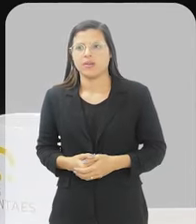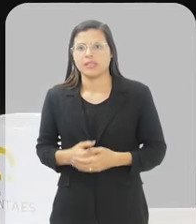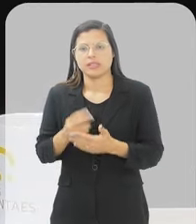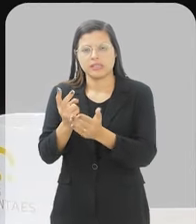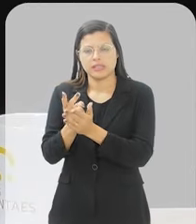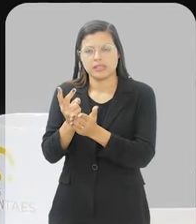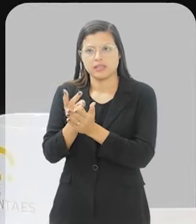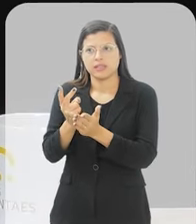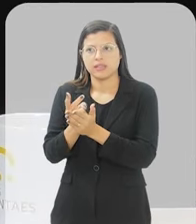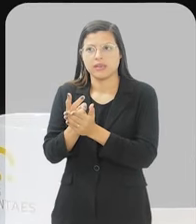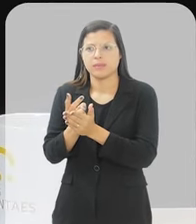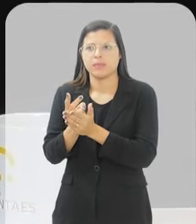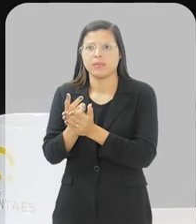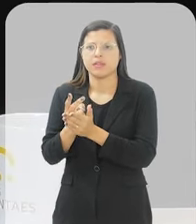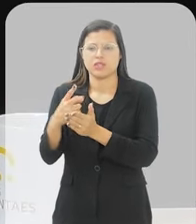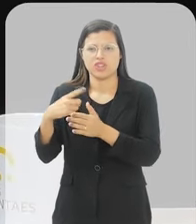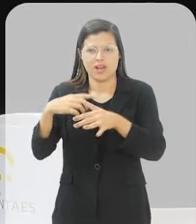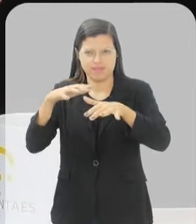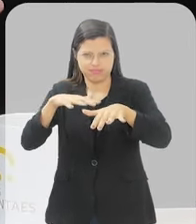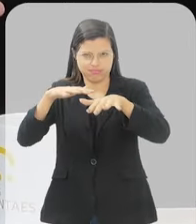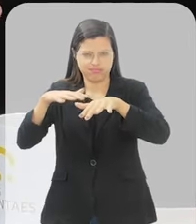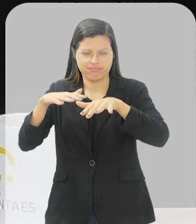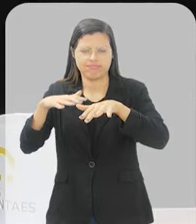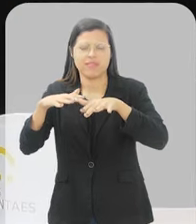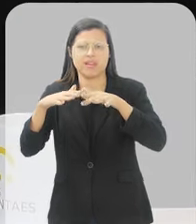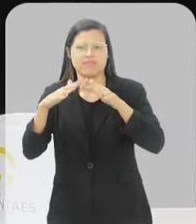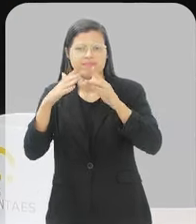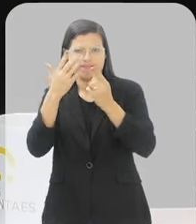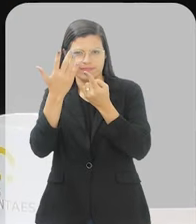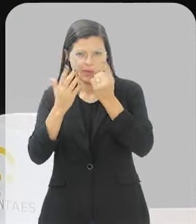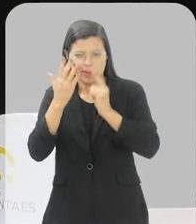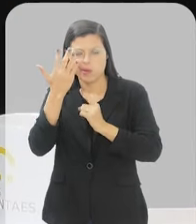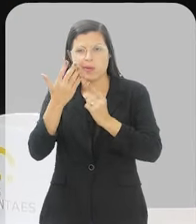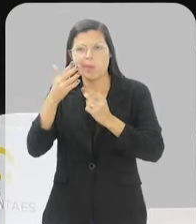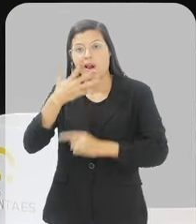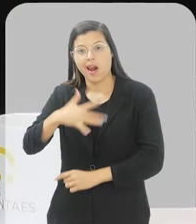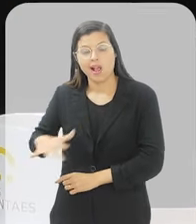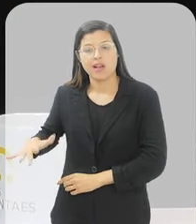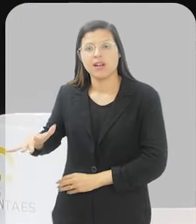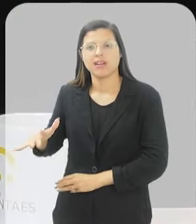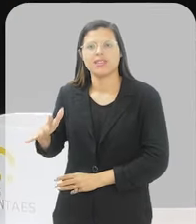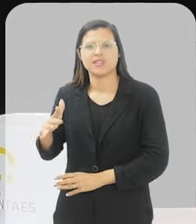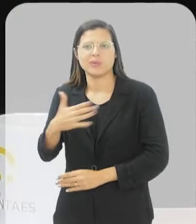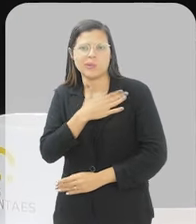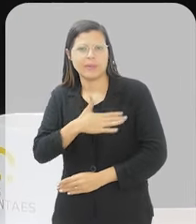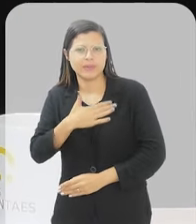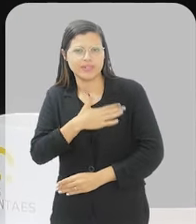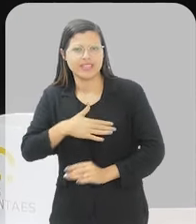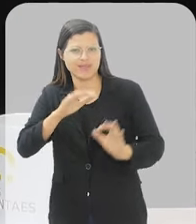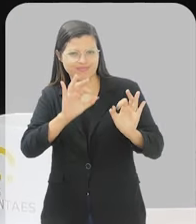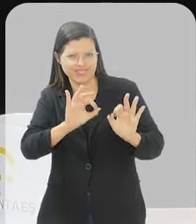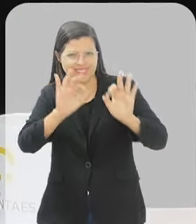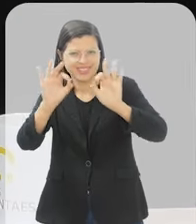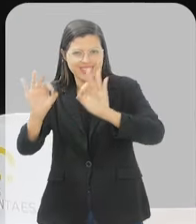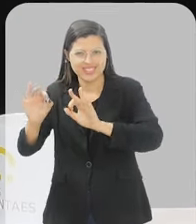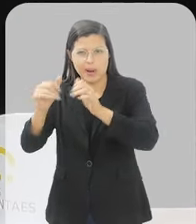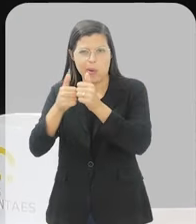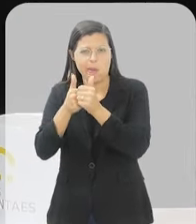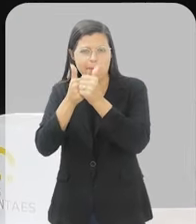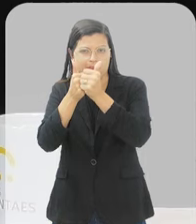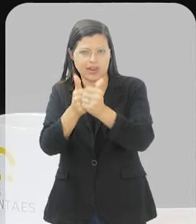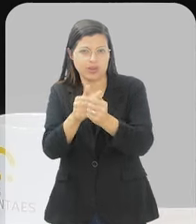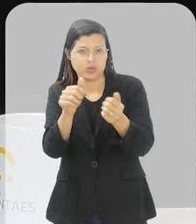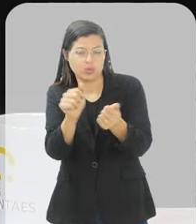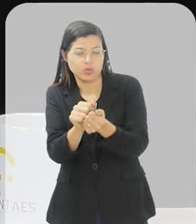sempre que tinha os desfiles de escola de samba, eu criança, eu gostava de assistir e acompanhar os desfiles, ficava com os